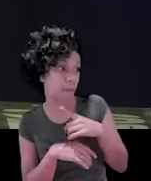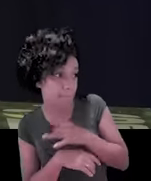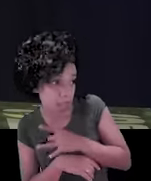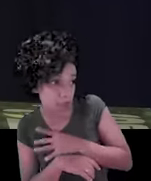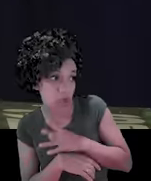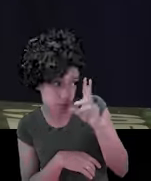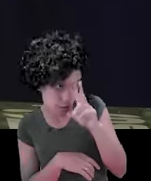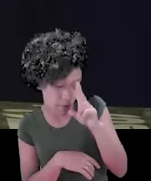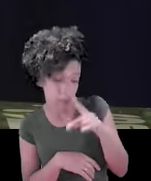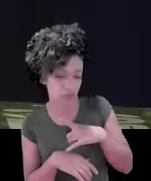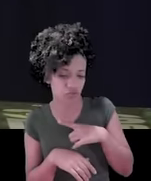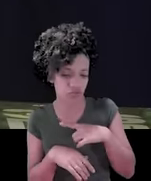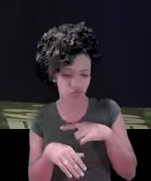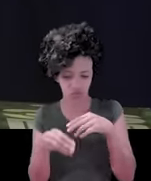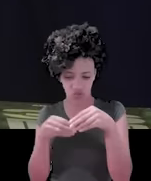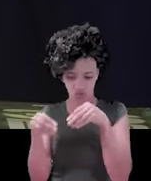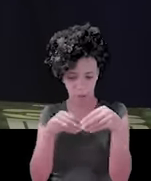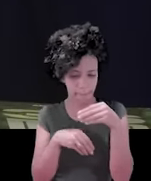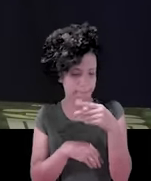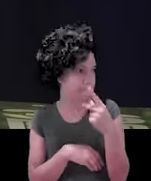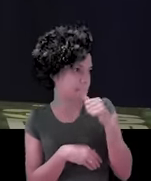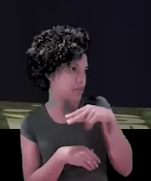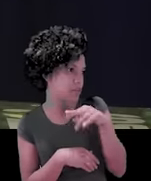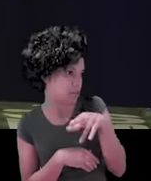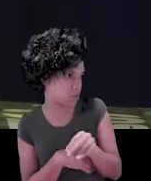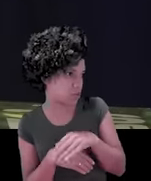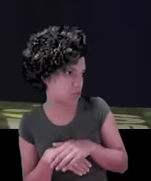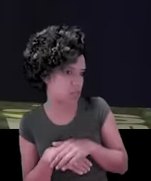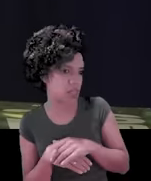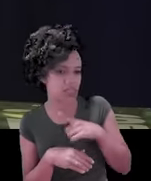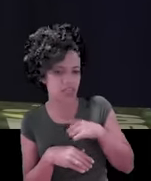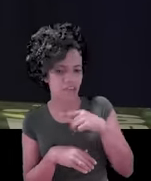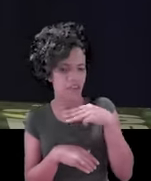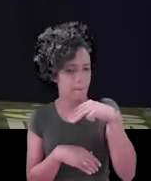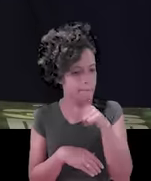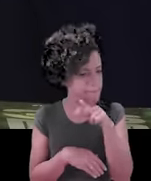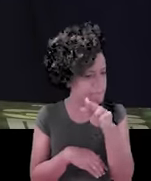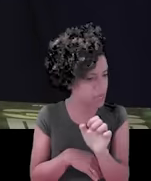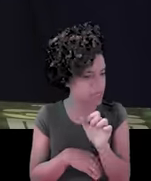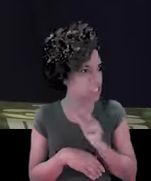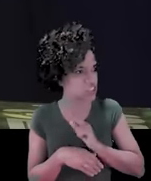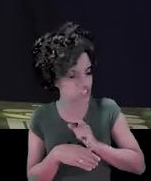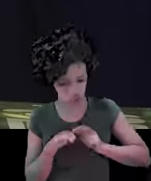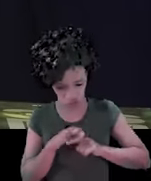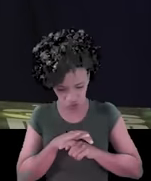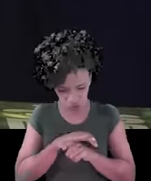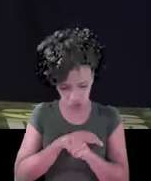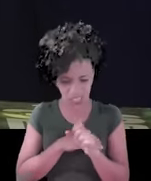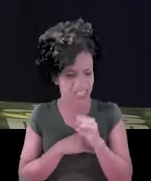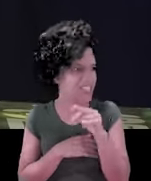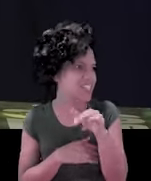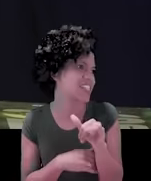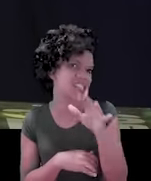prejudicar nem eu te falei que eu achei umas partes tipo de Pântano se eu achei umas partes de Mangue e sirizinho velho nunca